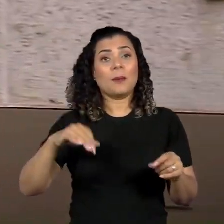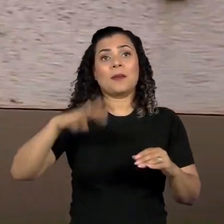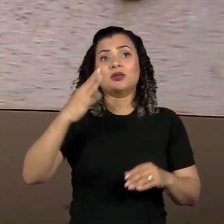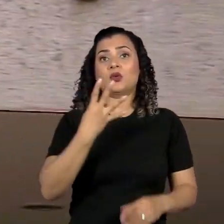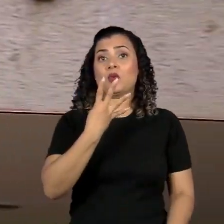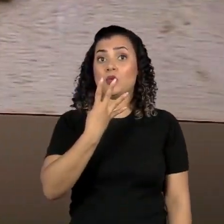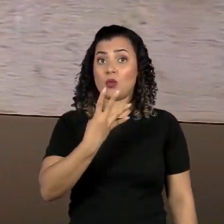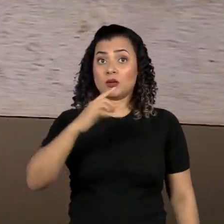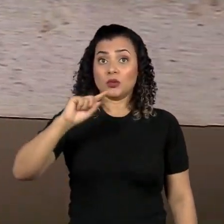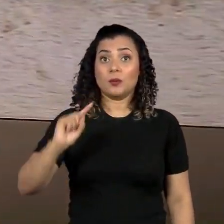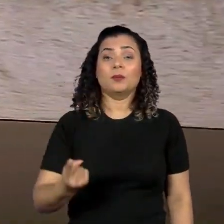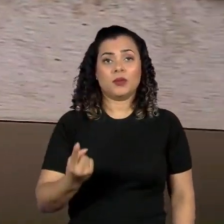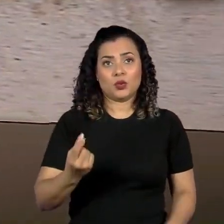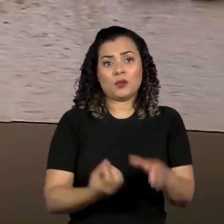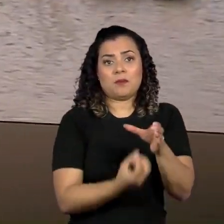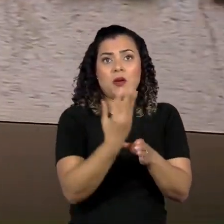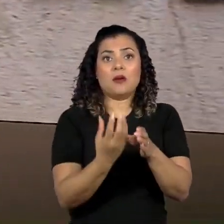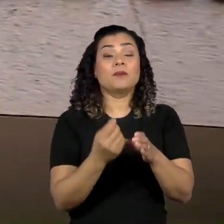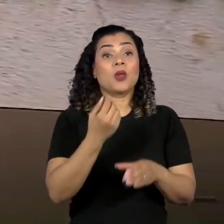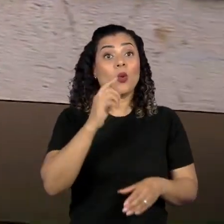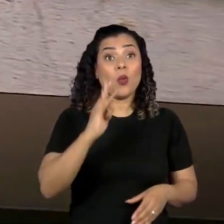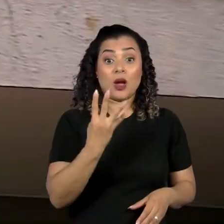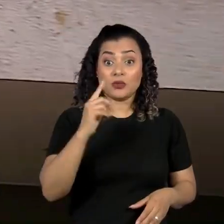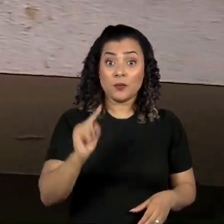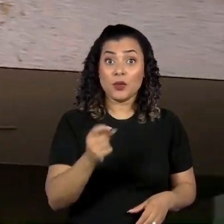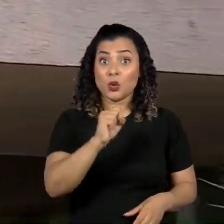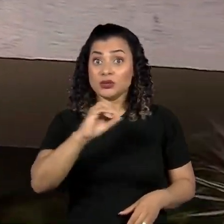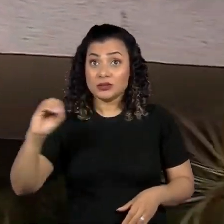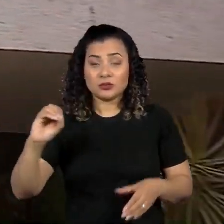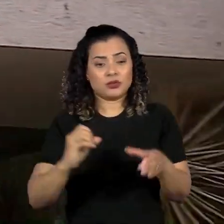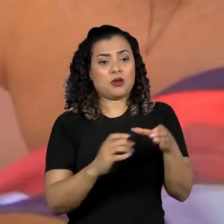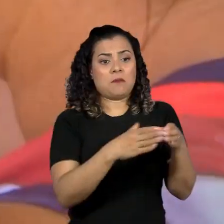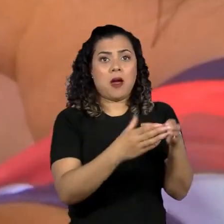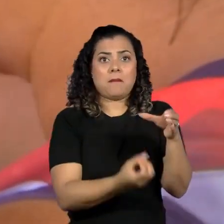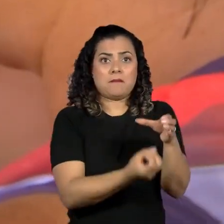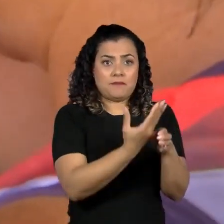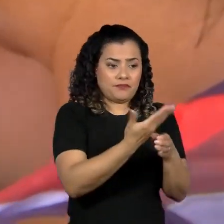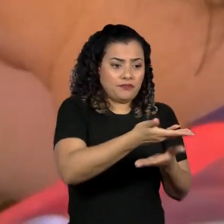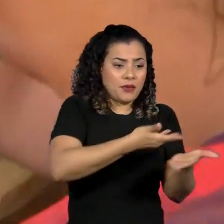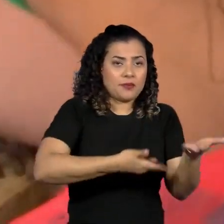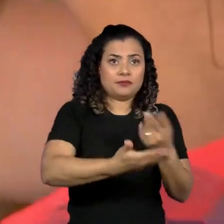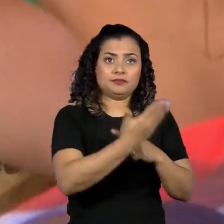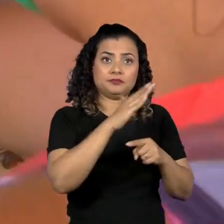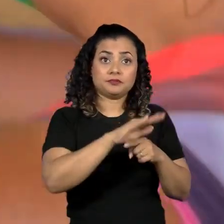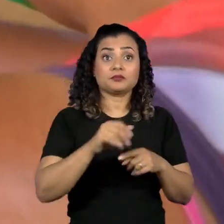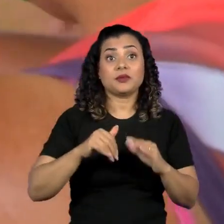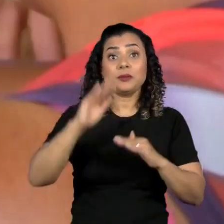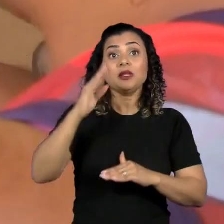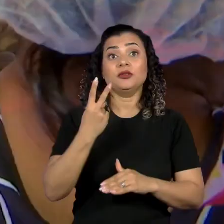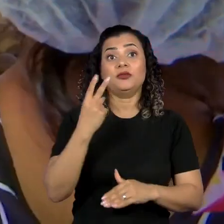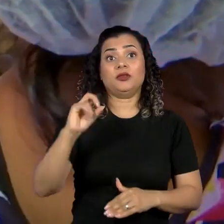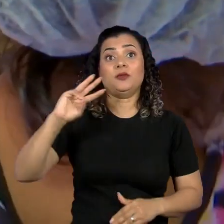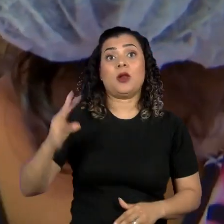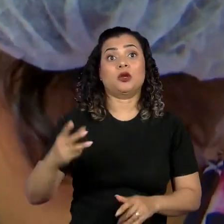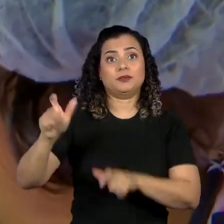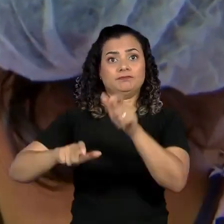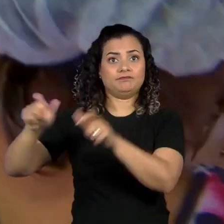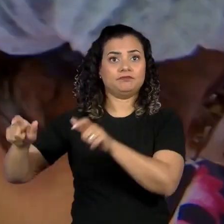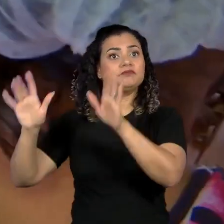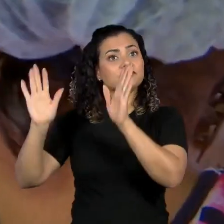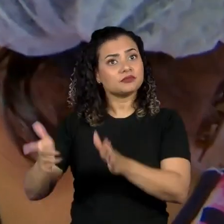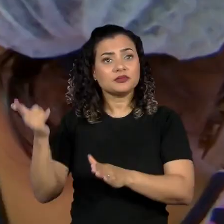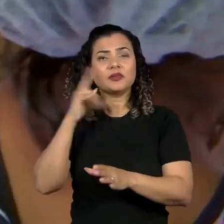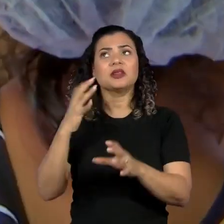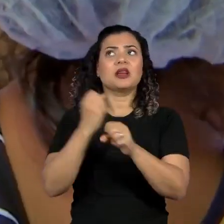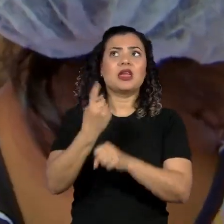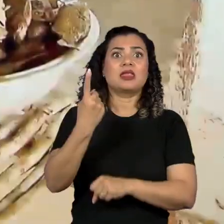4.800 cooperativas. Essas 4.800 cooperativas congregam hoje mais de 20 milhões de pessoas, ou seja, já dá algo em